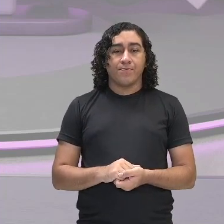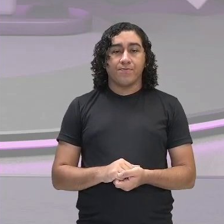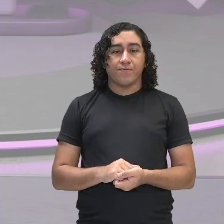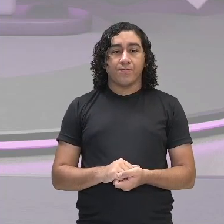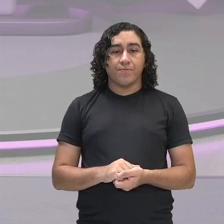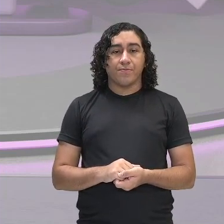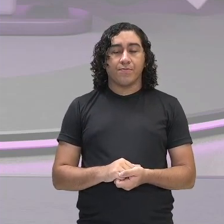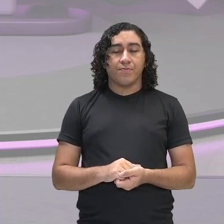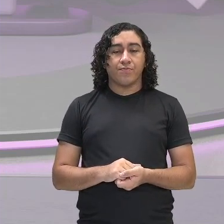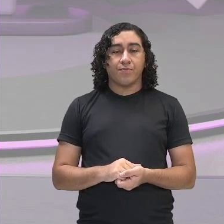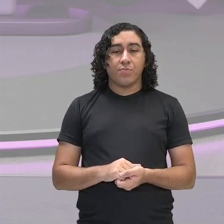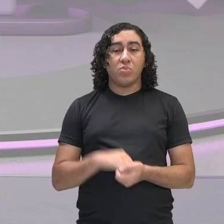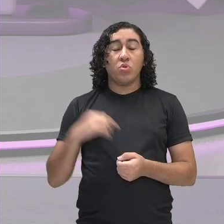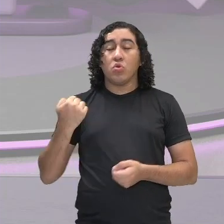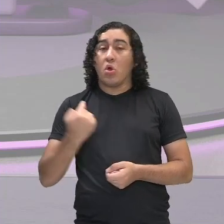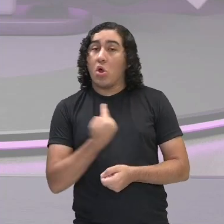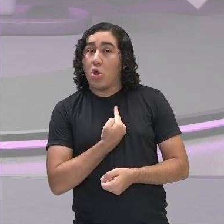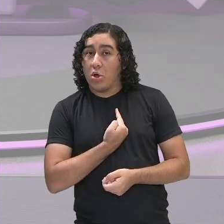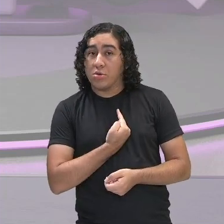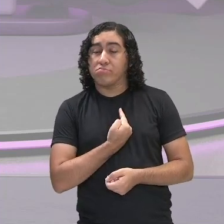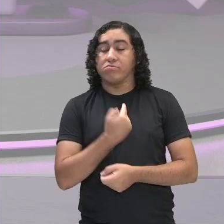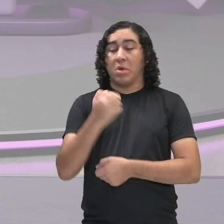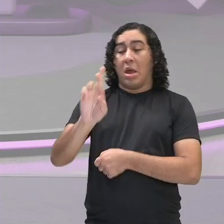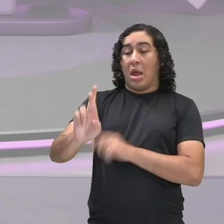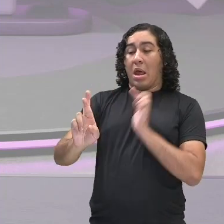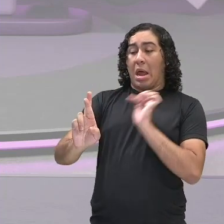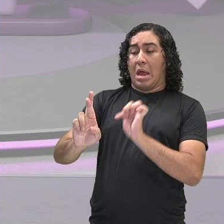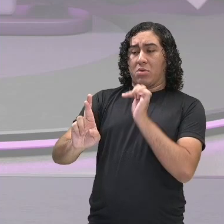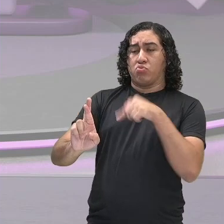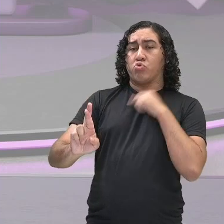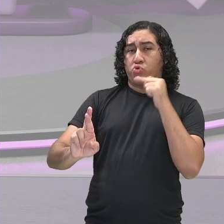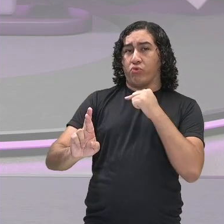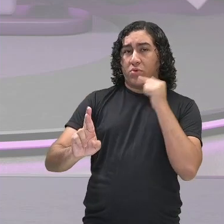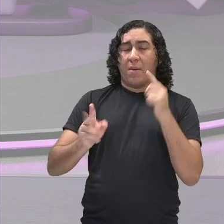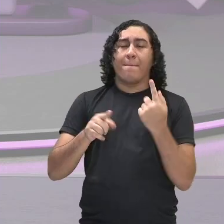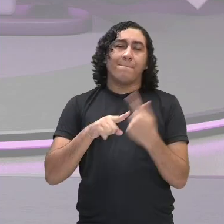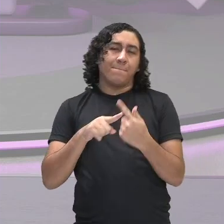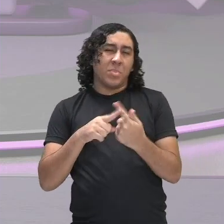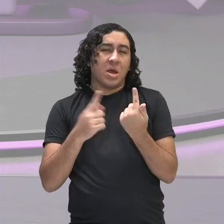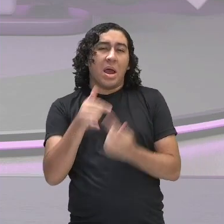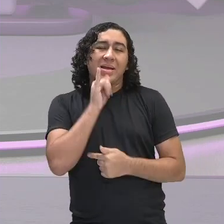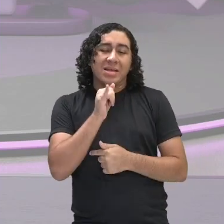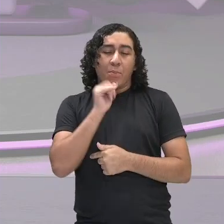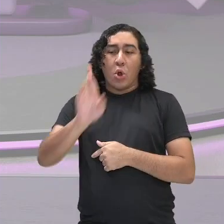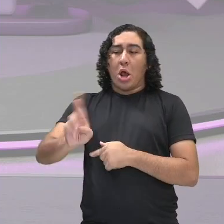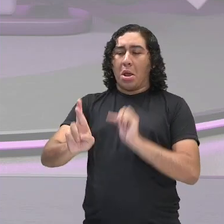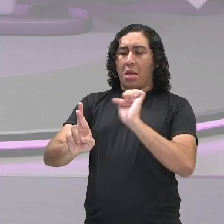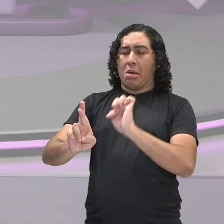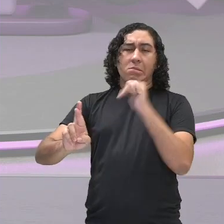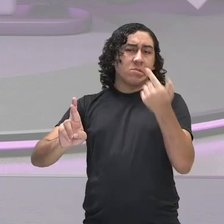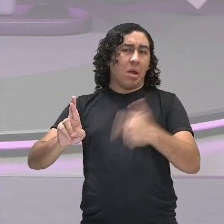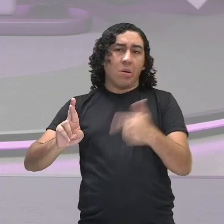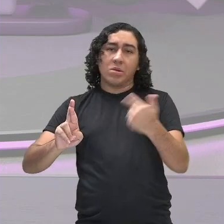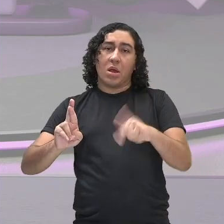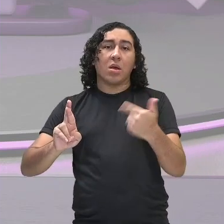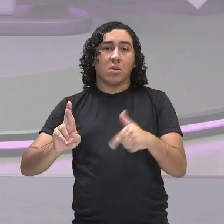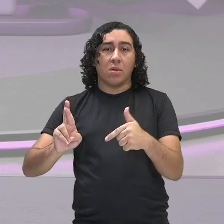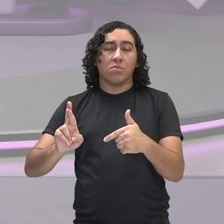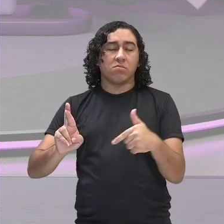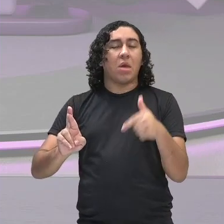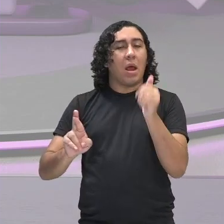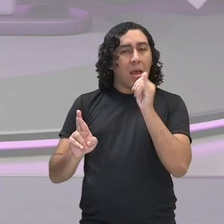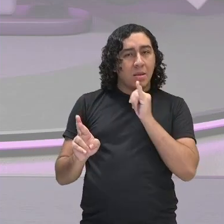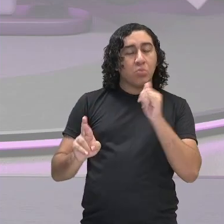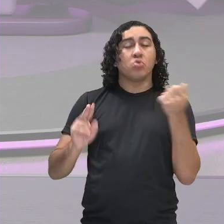não conhecemos a razão? Alguém pode estar se perguntando, professor, mas não foi dada a razão lá no comando da questão. A